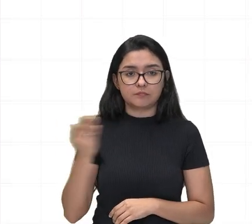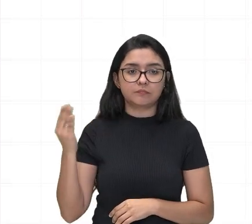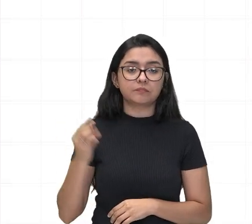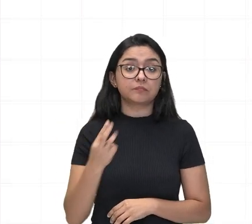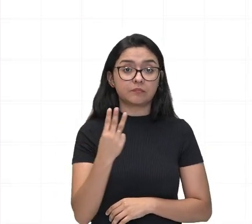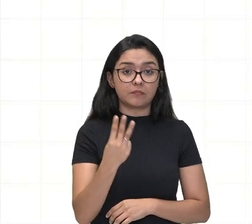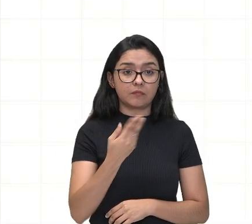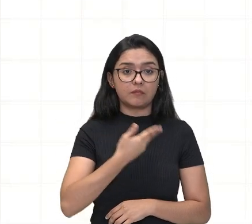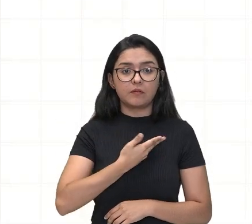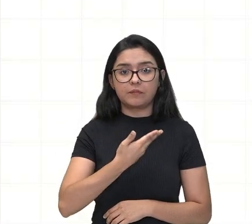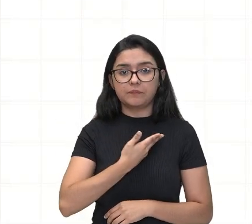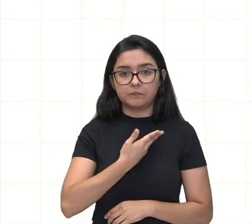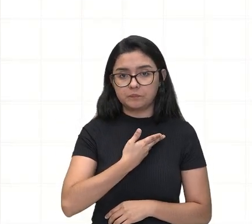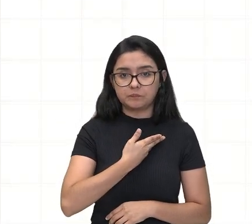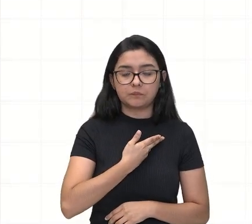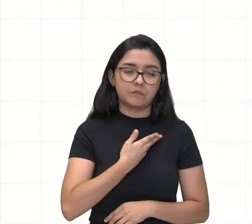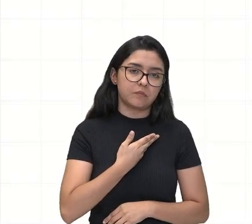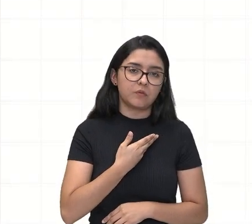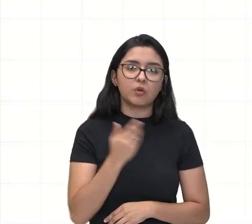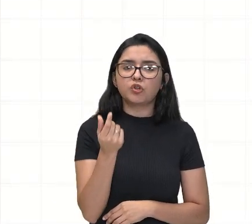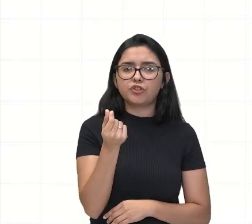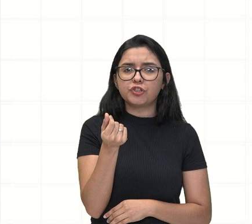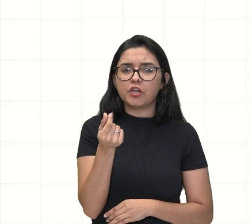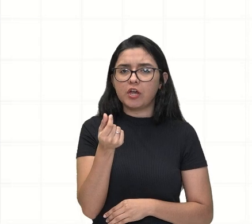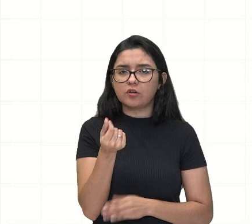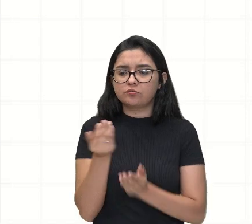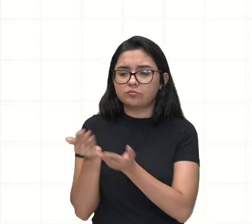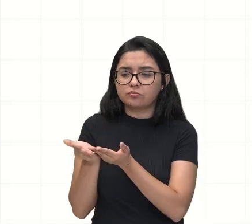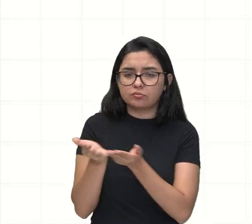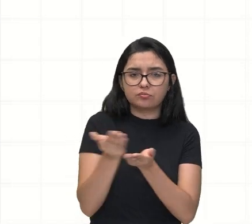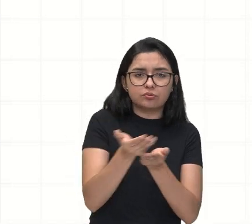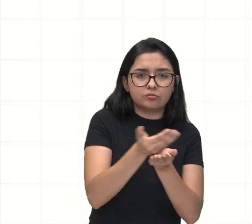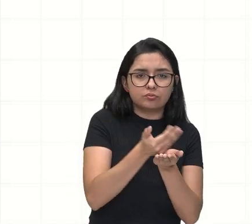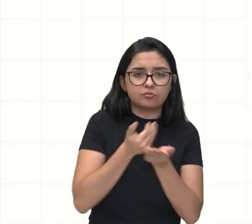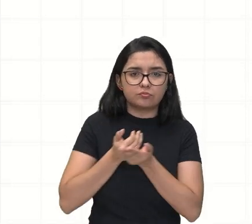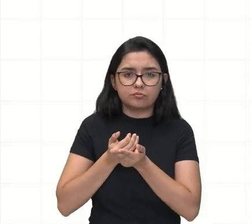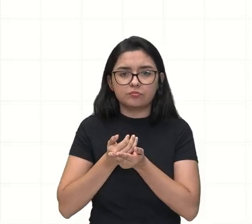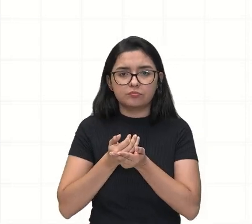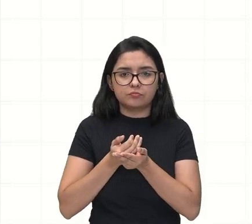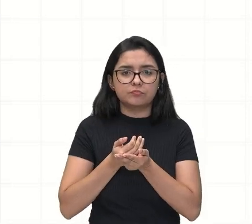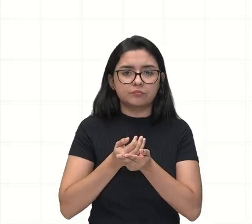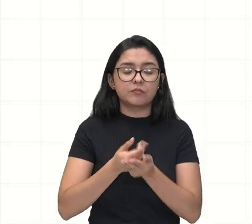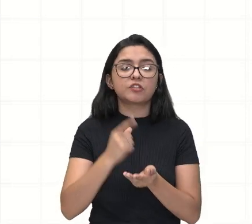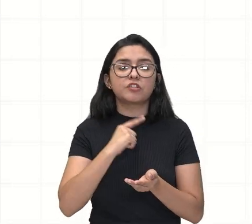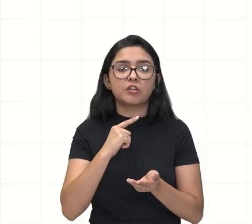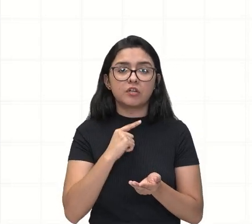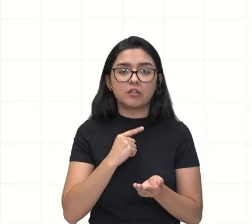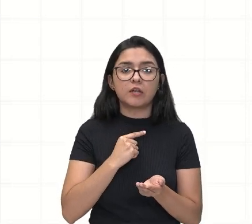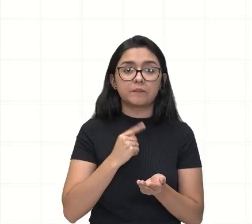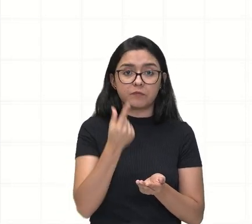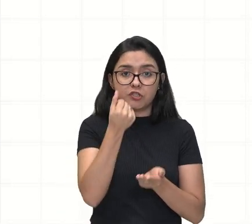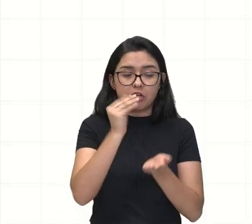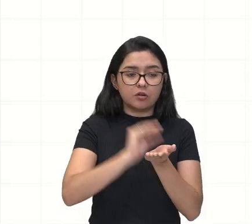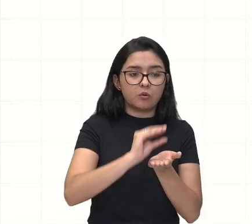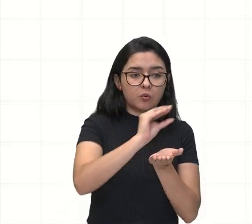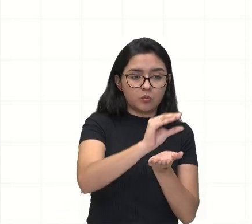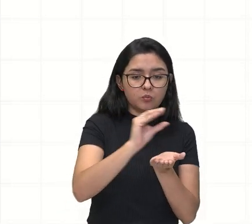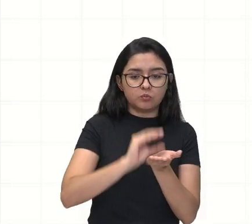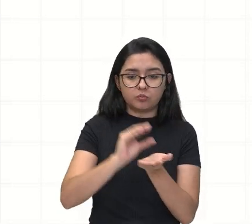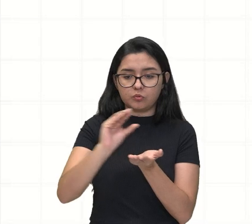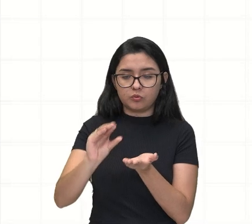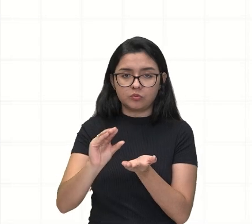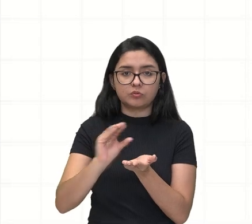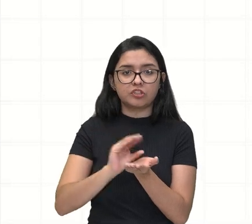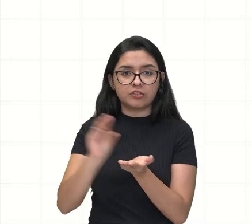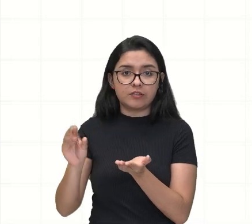Três amigos juntaram suas economias e repartiram em 3 partes iguais. Olha só, primeira